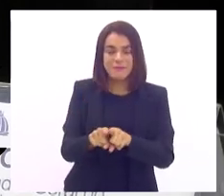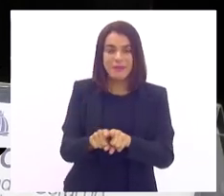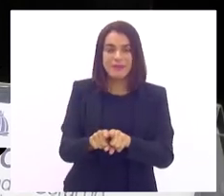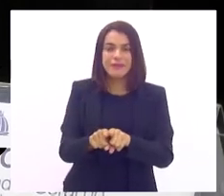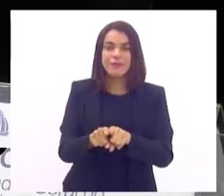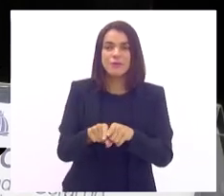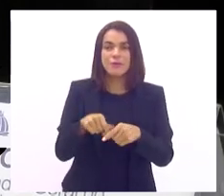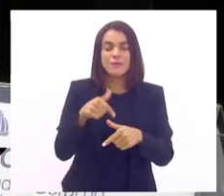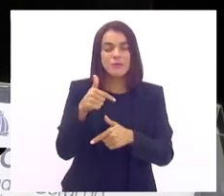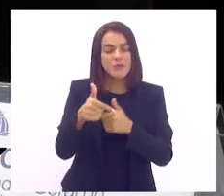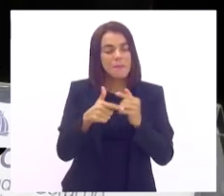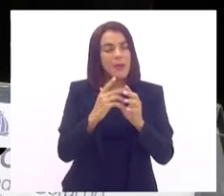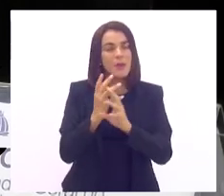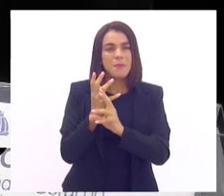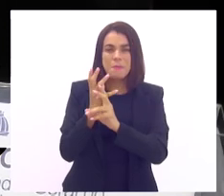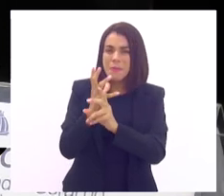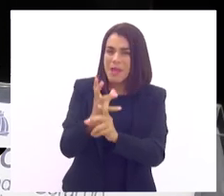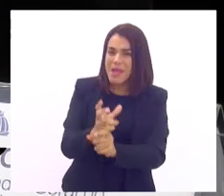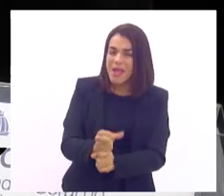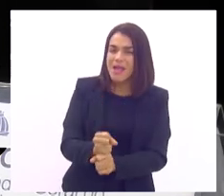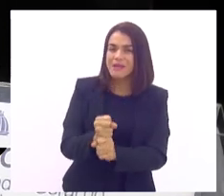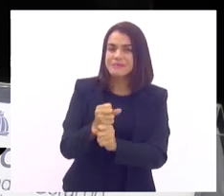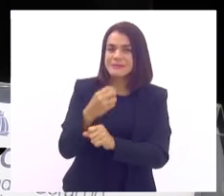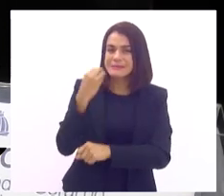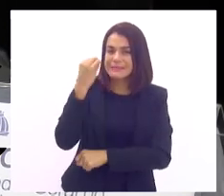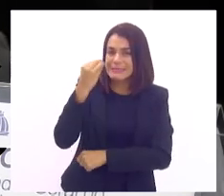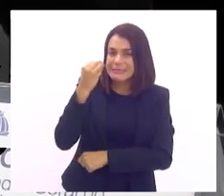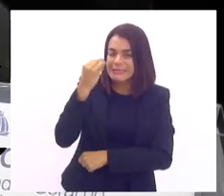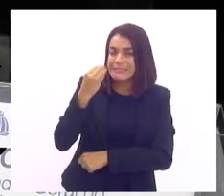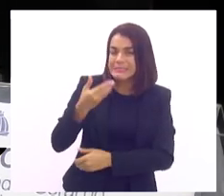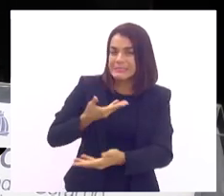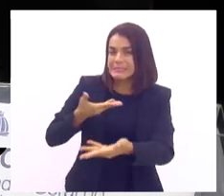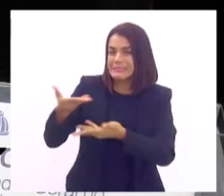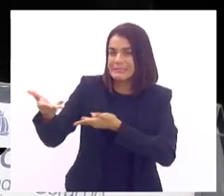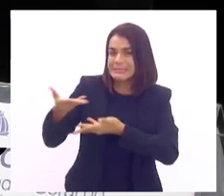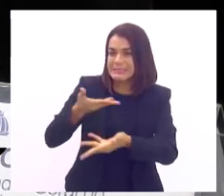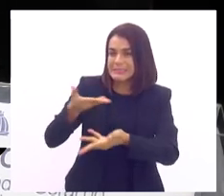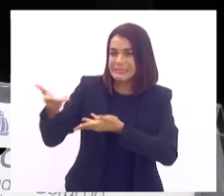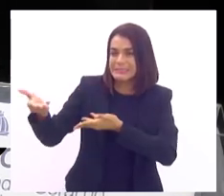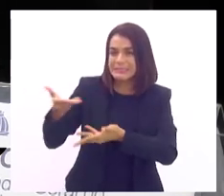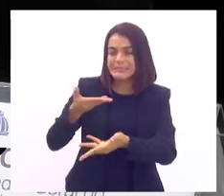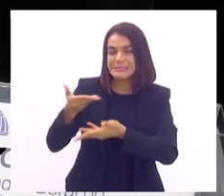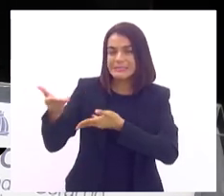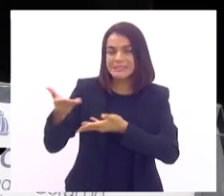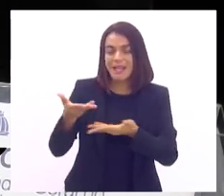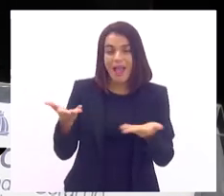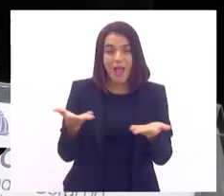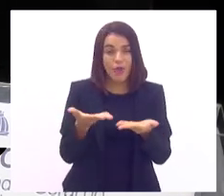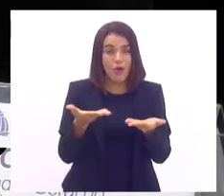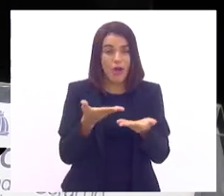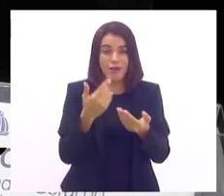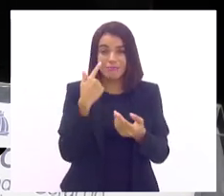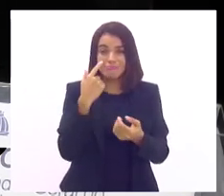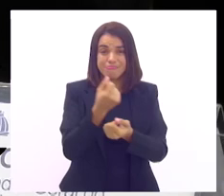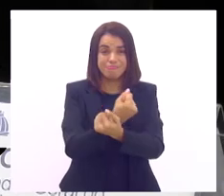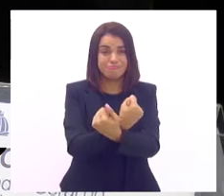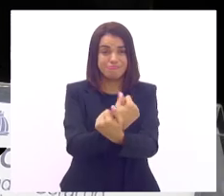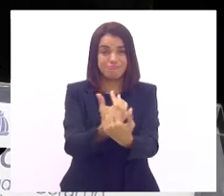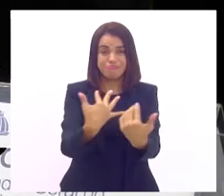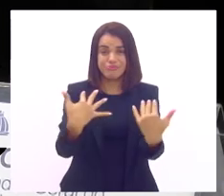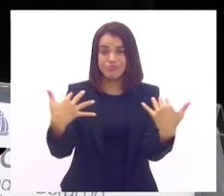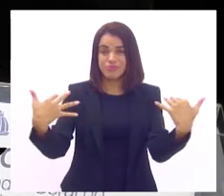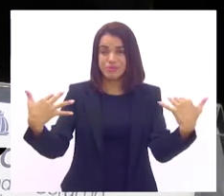tivemos nesses anos, convívio, né? Não é à toa que nós temos aqui uma plenária repleta de pessoas